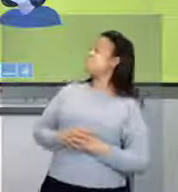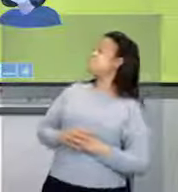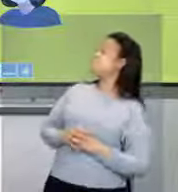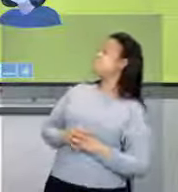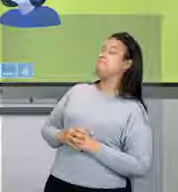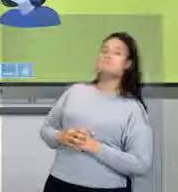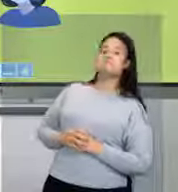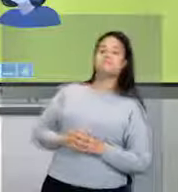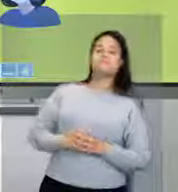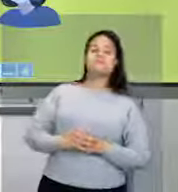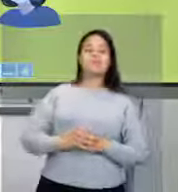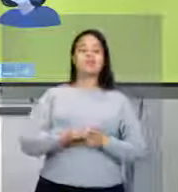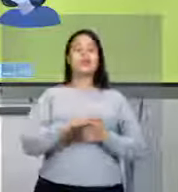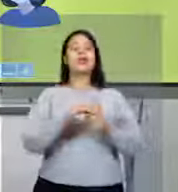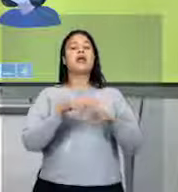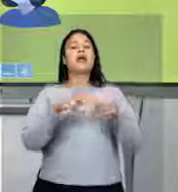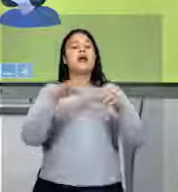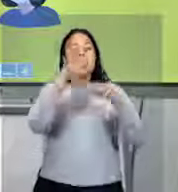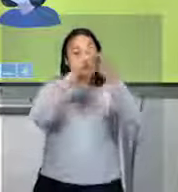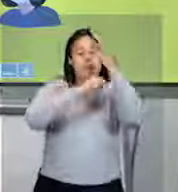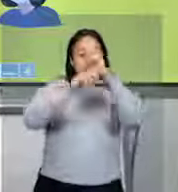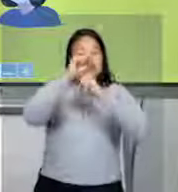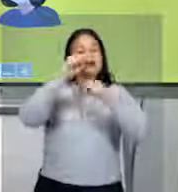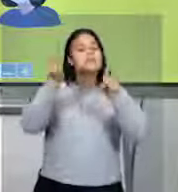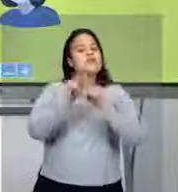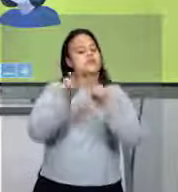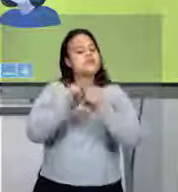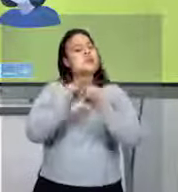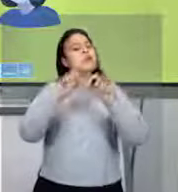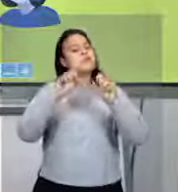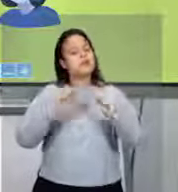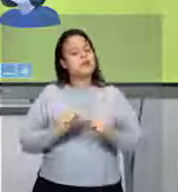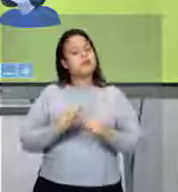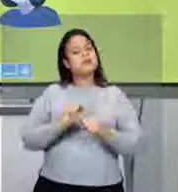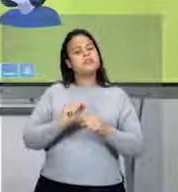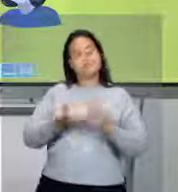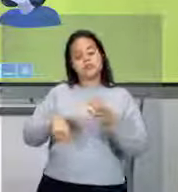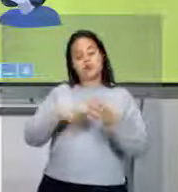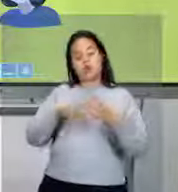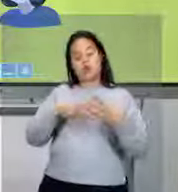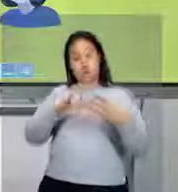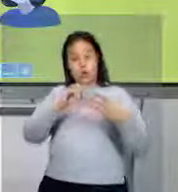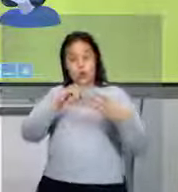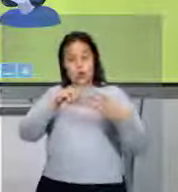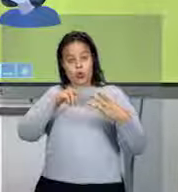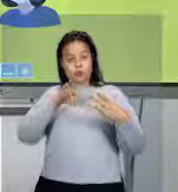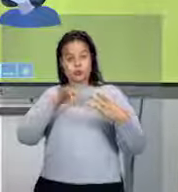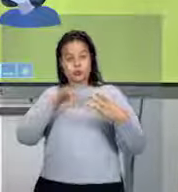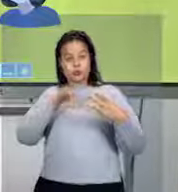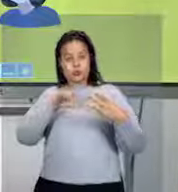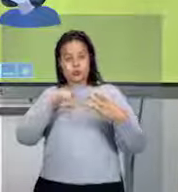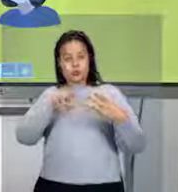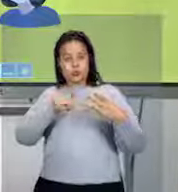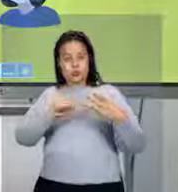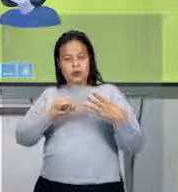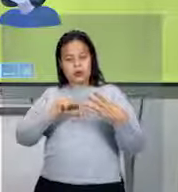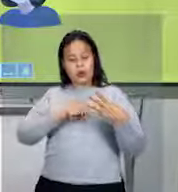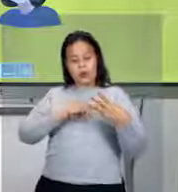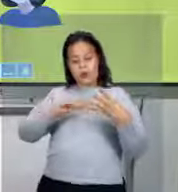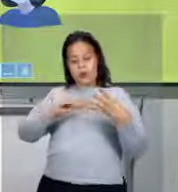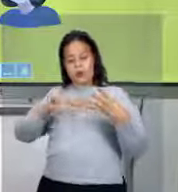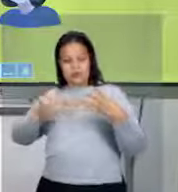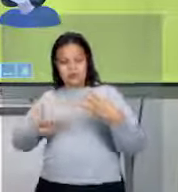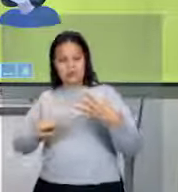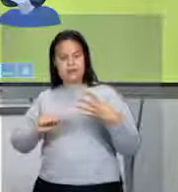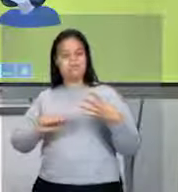Aprendemos ainda que a corrente pode ser contínua ou alternada. A corrente contínua